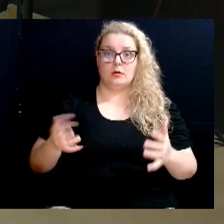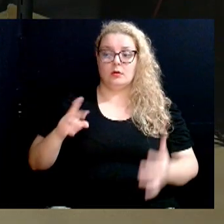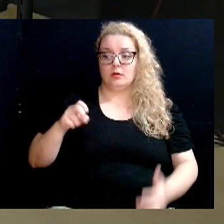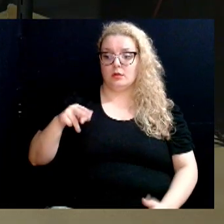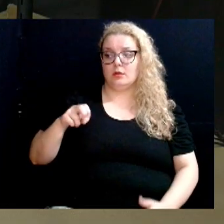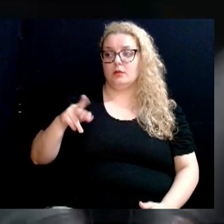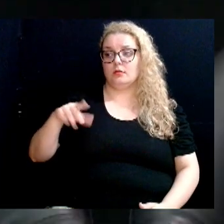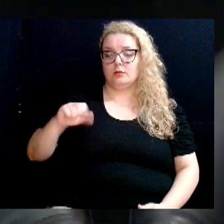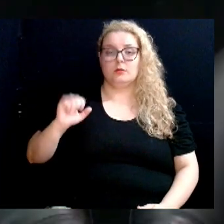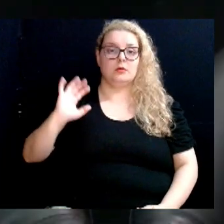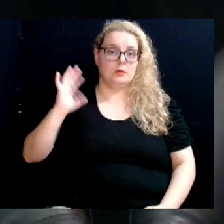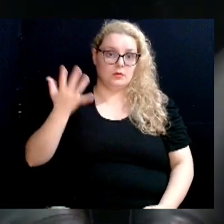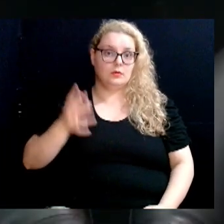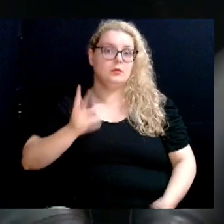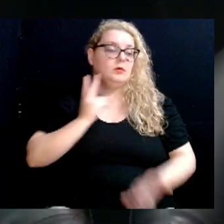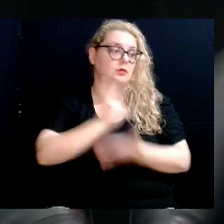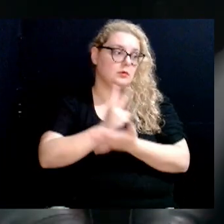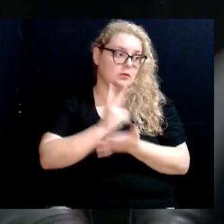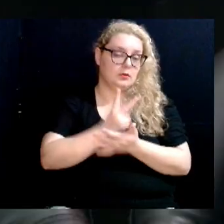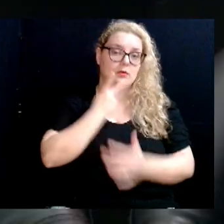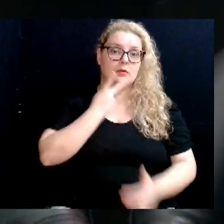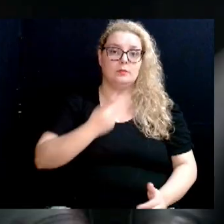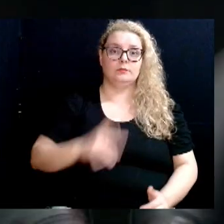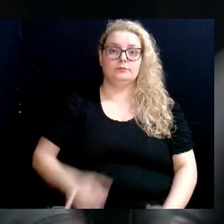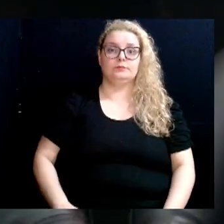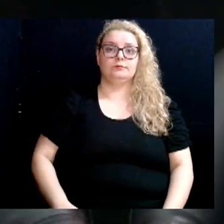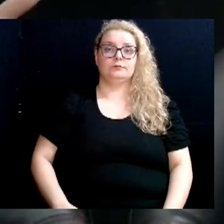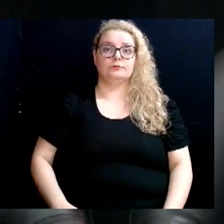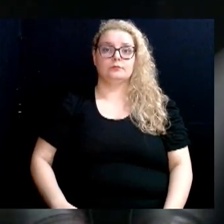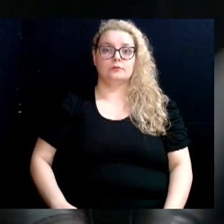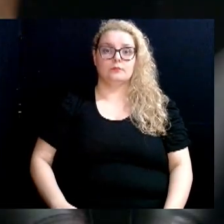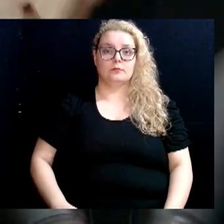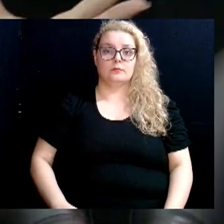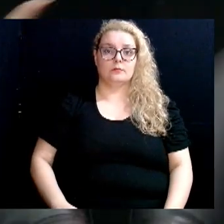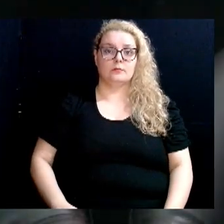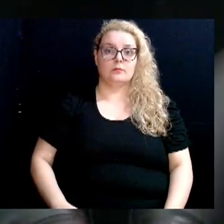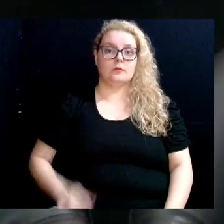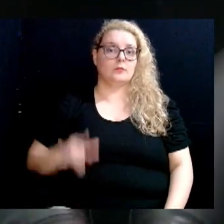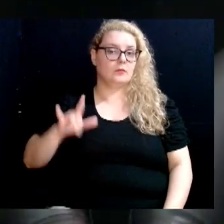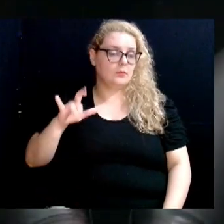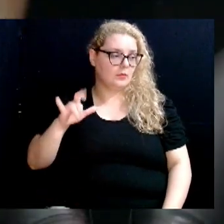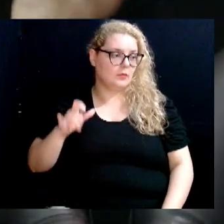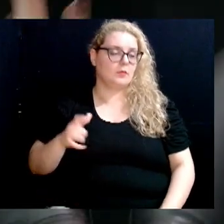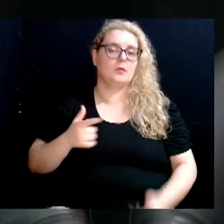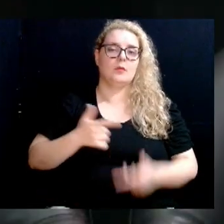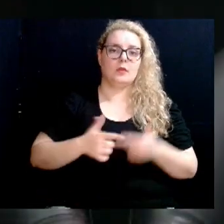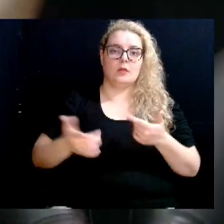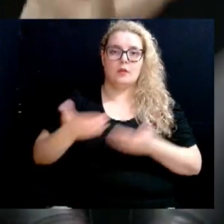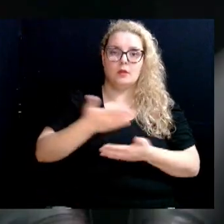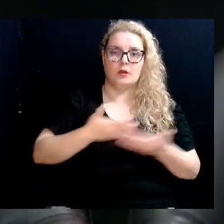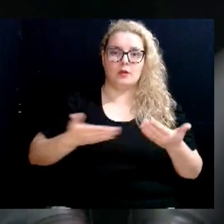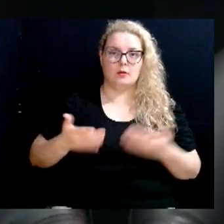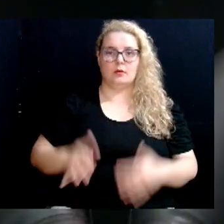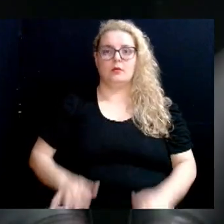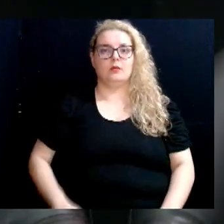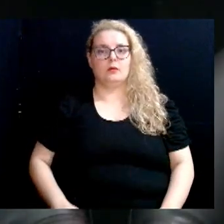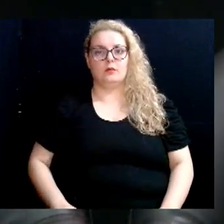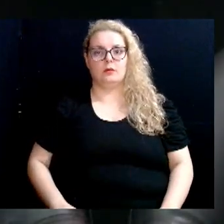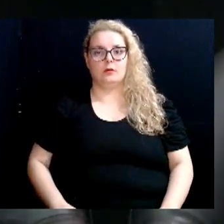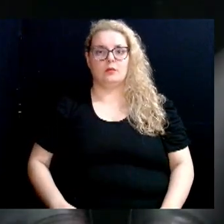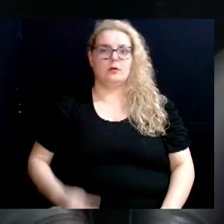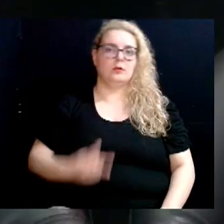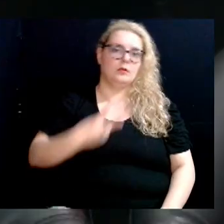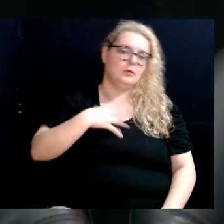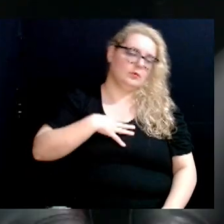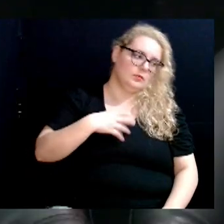sempre sobre isso, sempre, porque assim, no meu Instagram eu acabo dividindo, né? Eu tenho 2 filhos e tenho